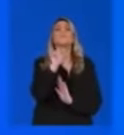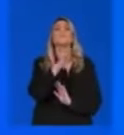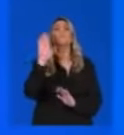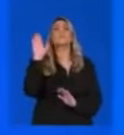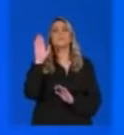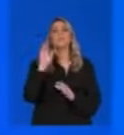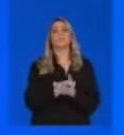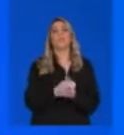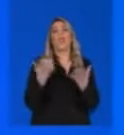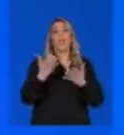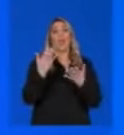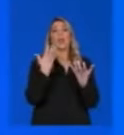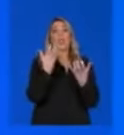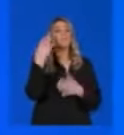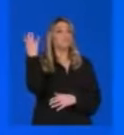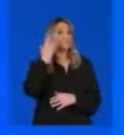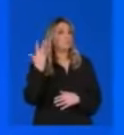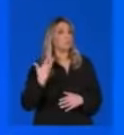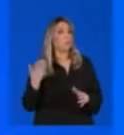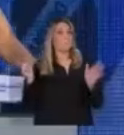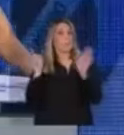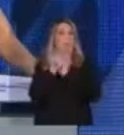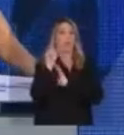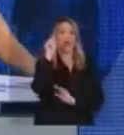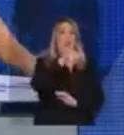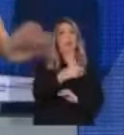fazer a pergunta paraa candidata Jandira